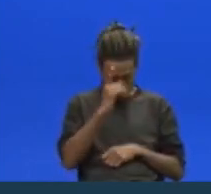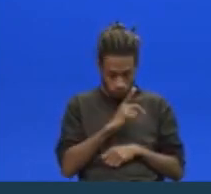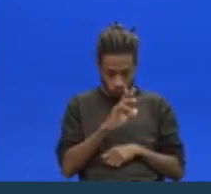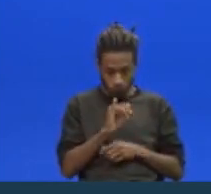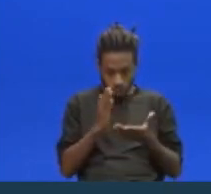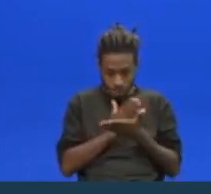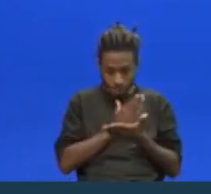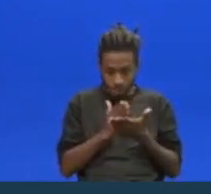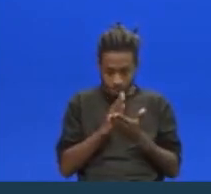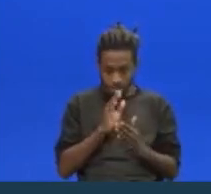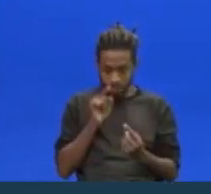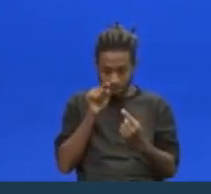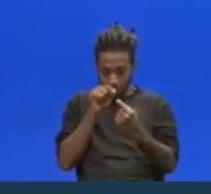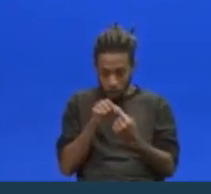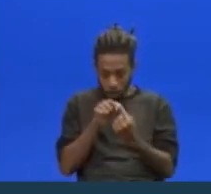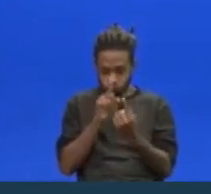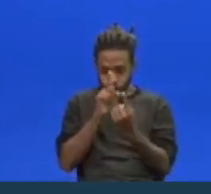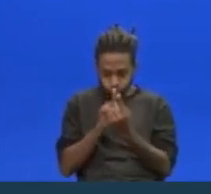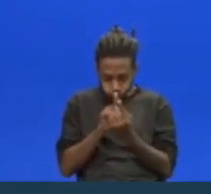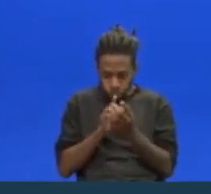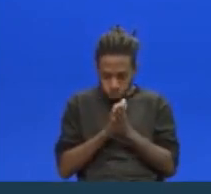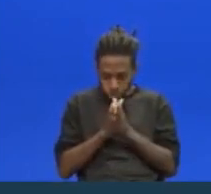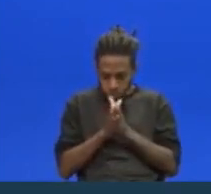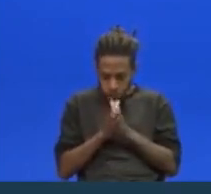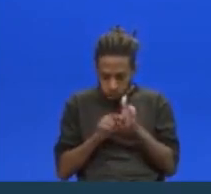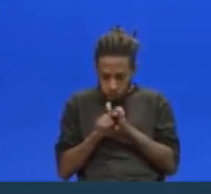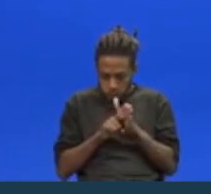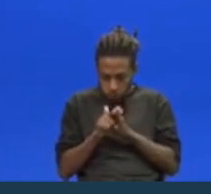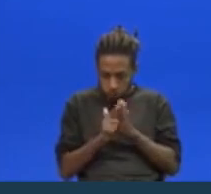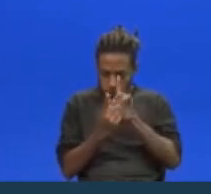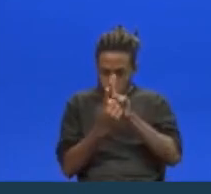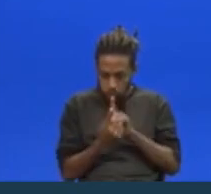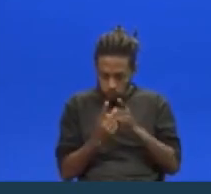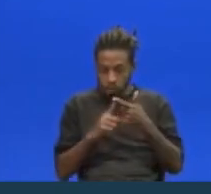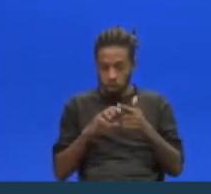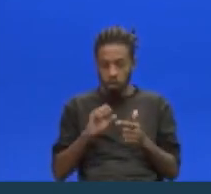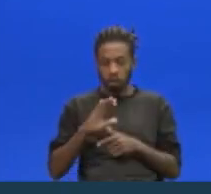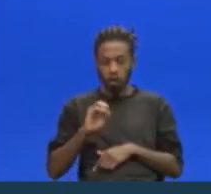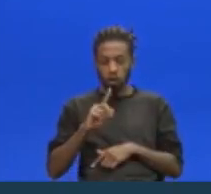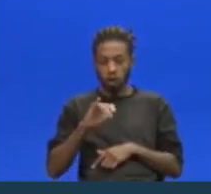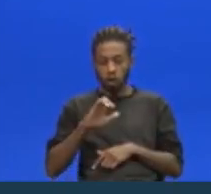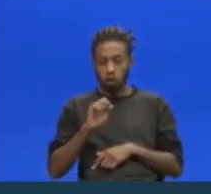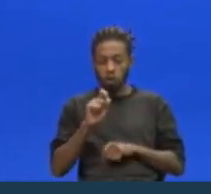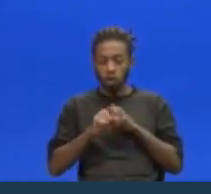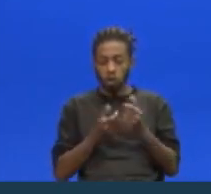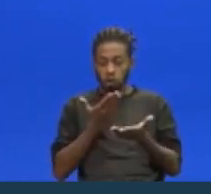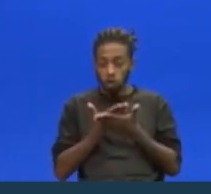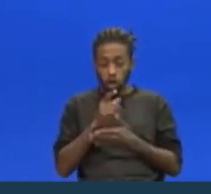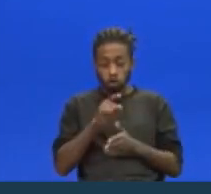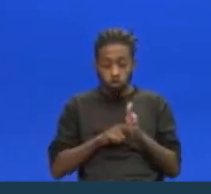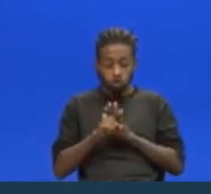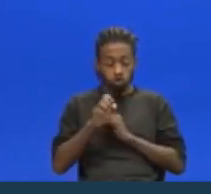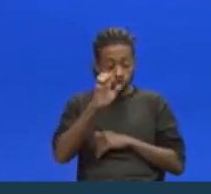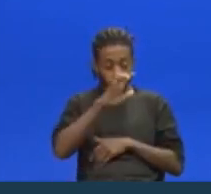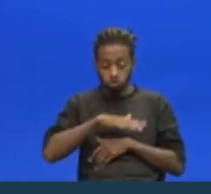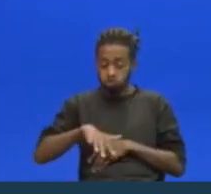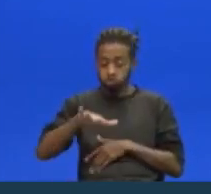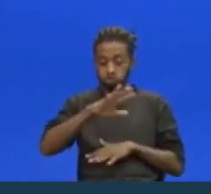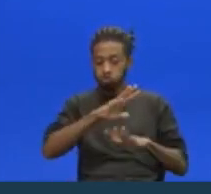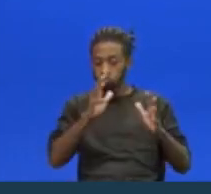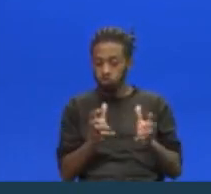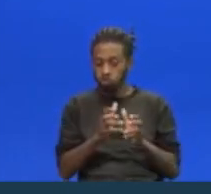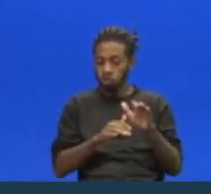separado. Nos estudos ecológicos, os indivíduos são analisados como um todo, num único grupo. Isso pode fazer com que